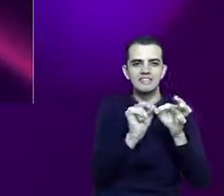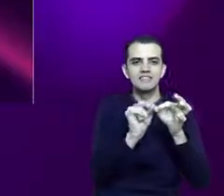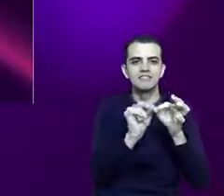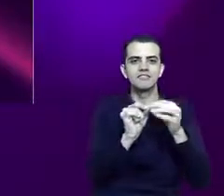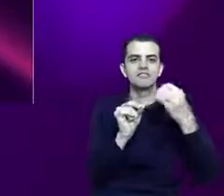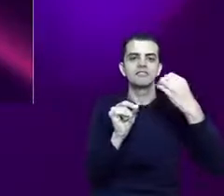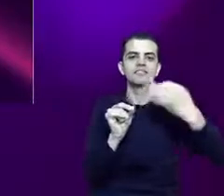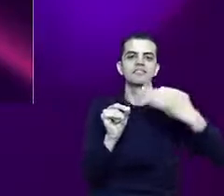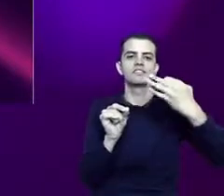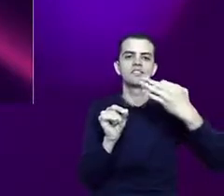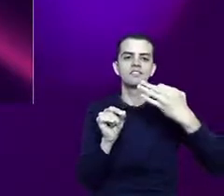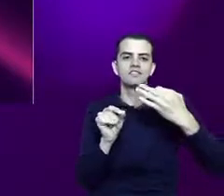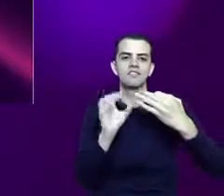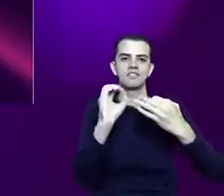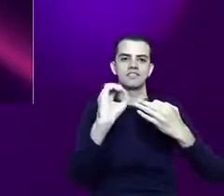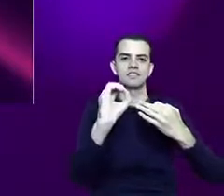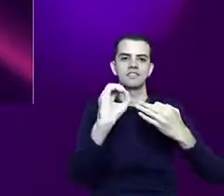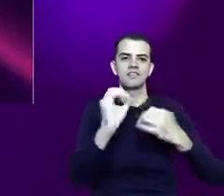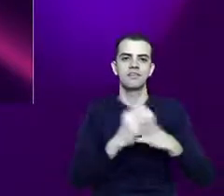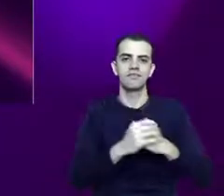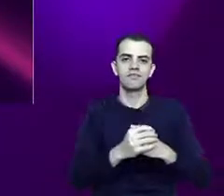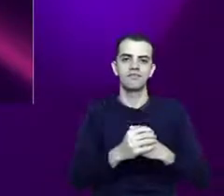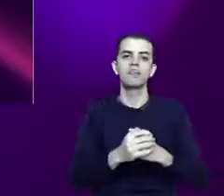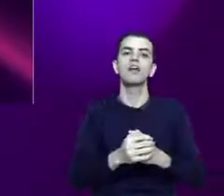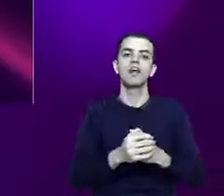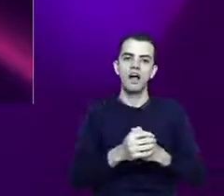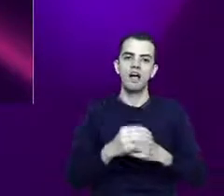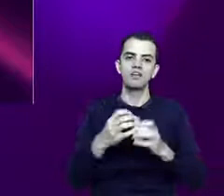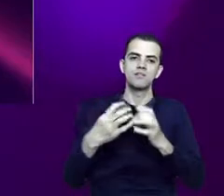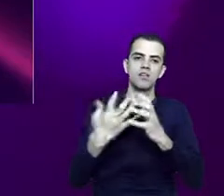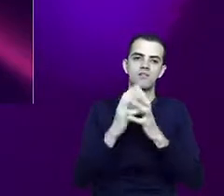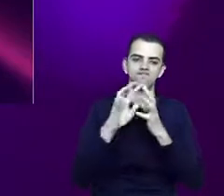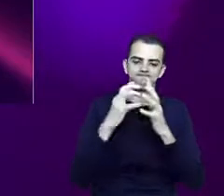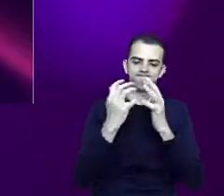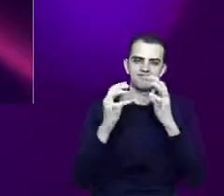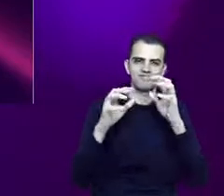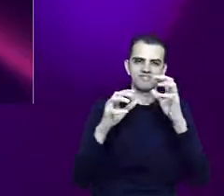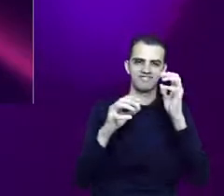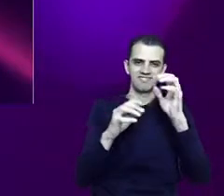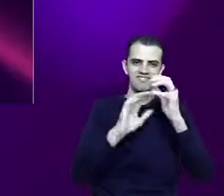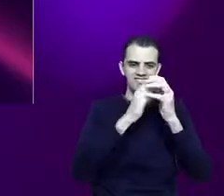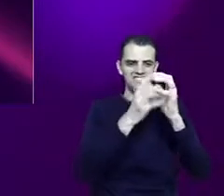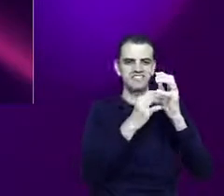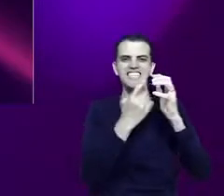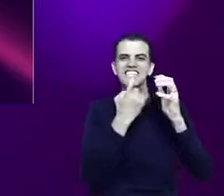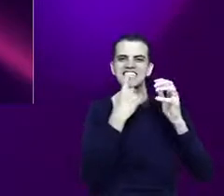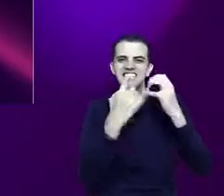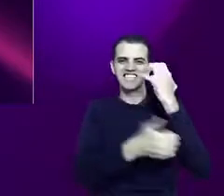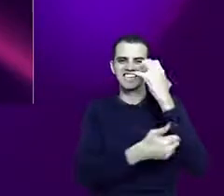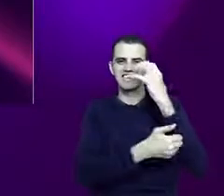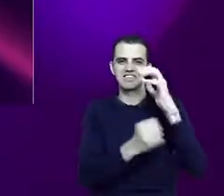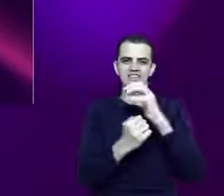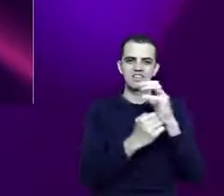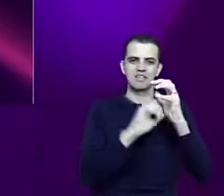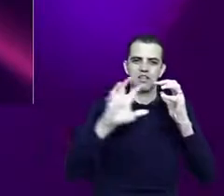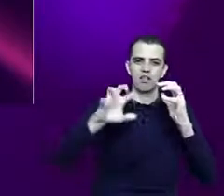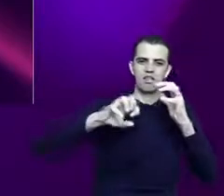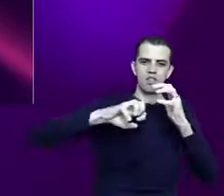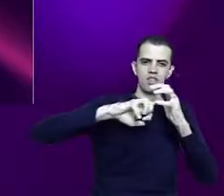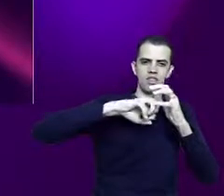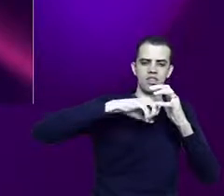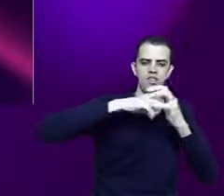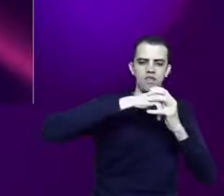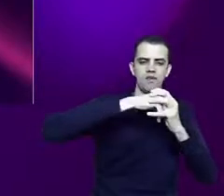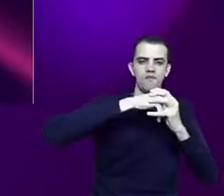obter totalmente a fixação da copa. Então, o robô é bloqueado, depois é liberado